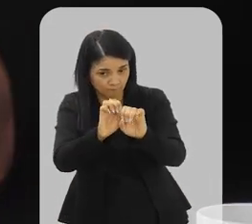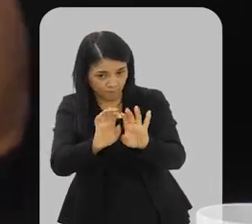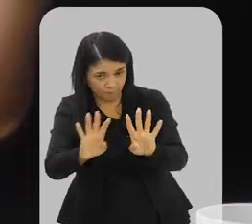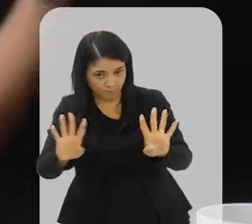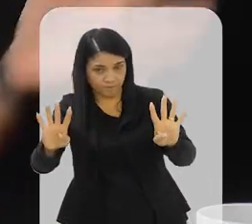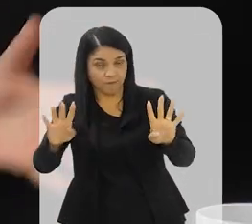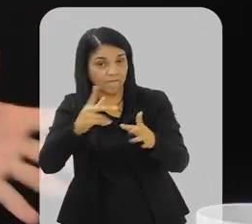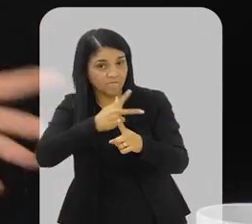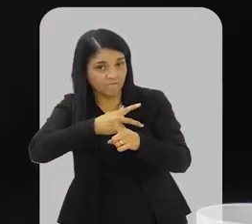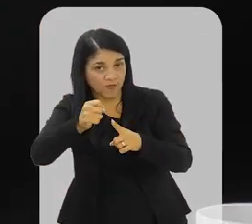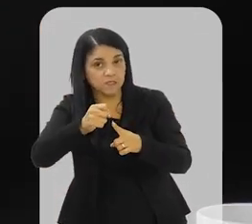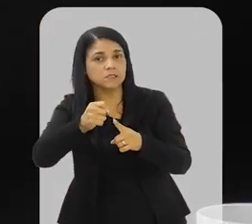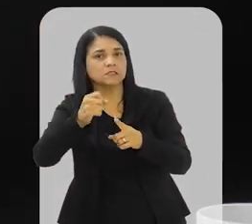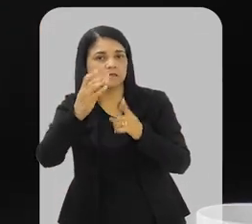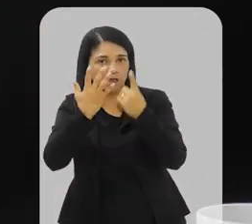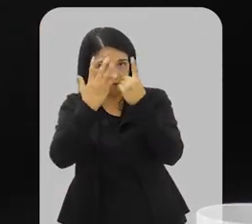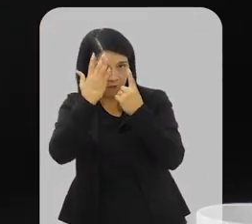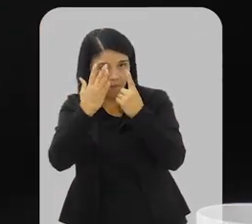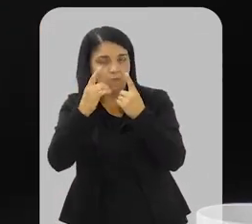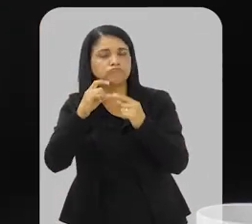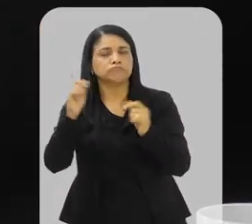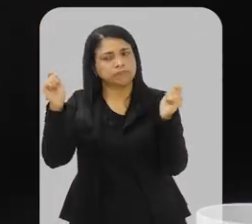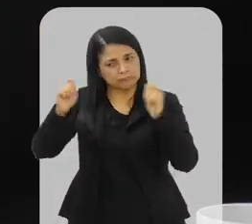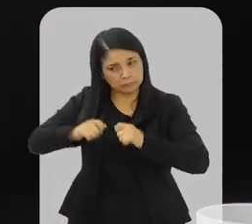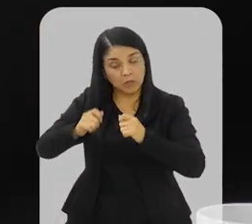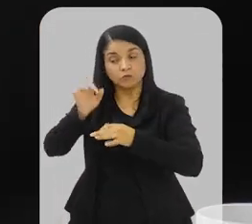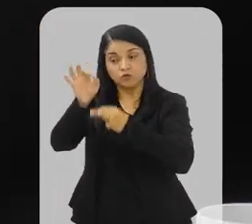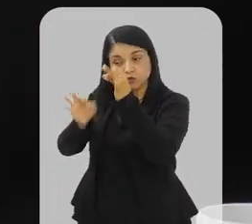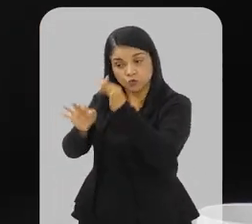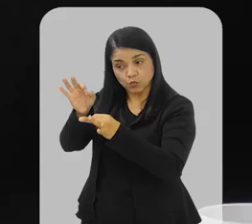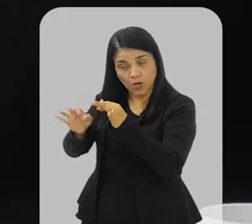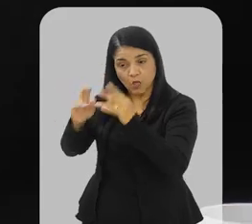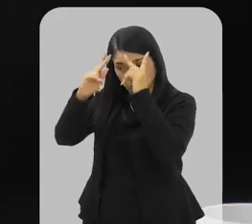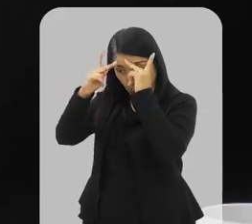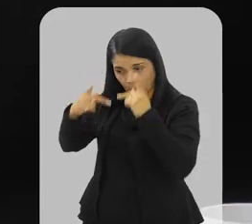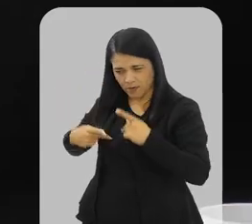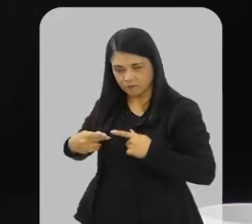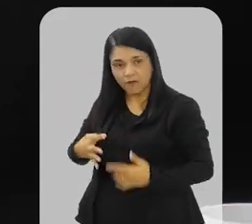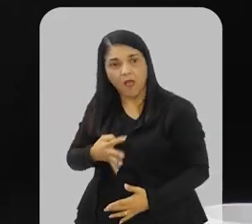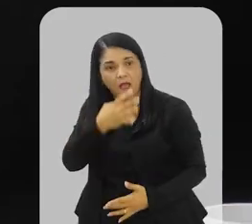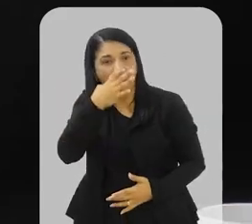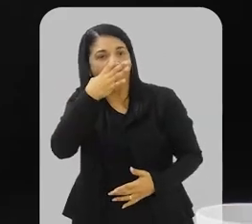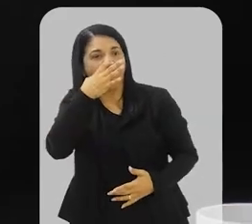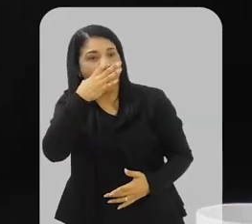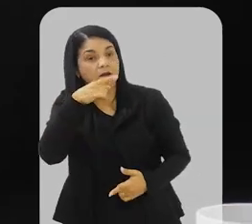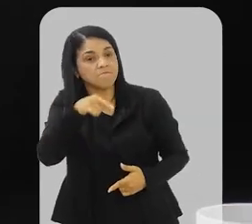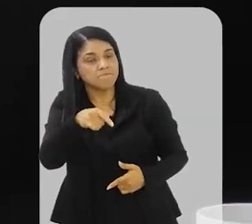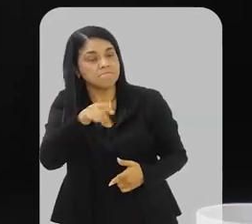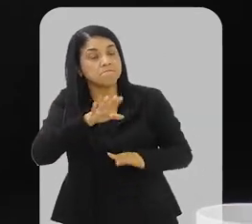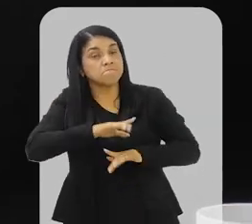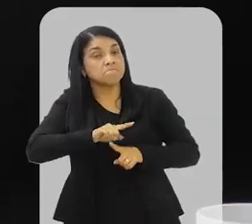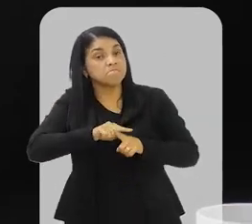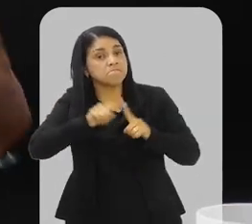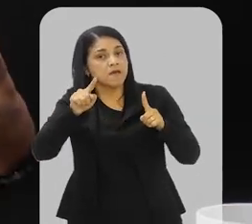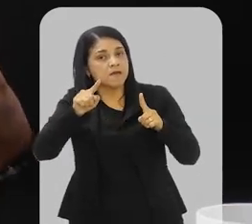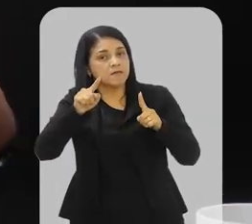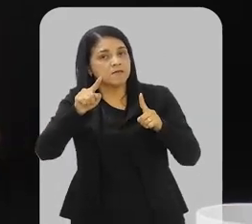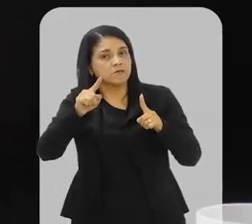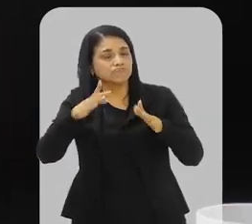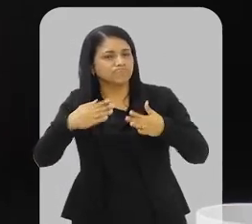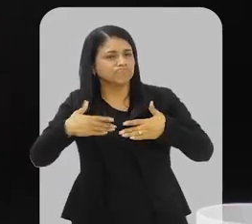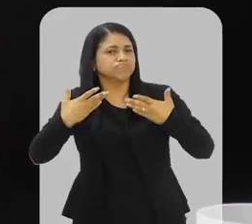alegorias eu tô tirando de algum lugar a his de que a comissão de frente vence um carnaval é possível porque os jurados são